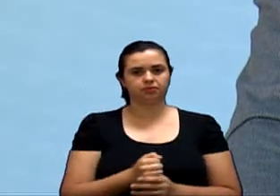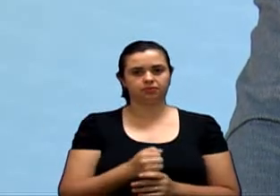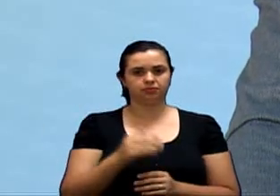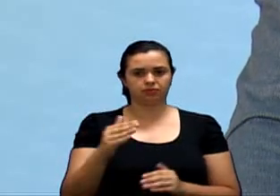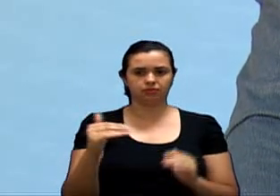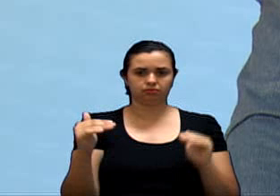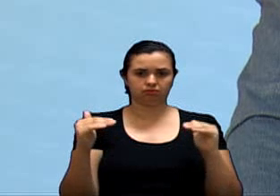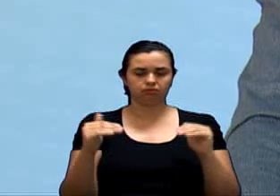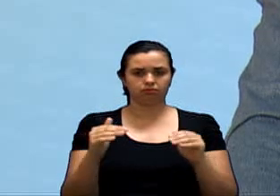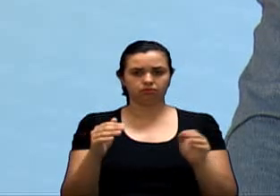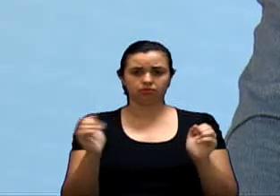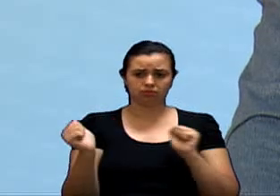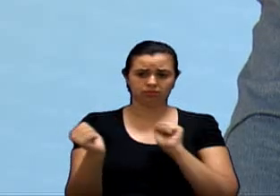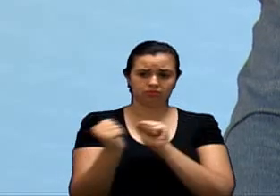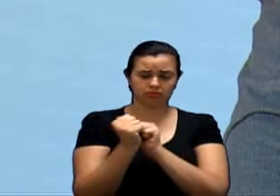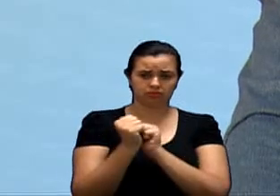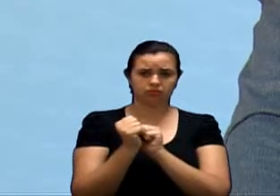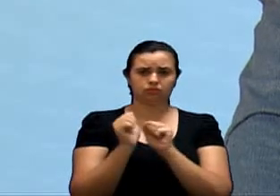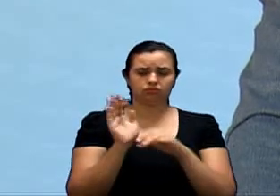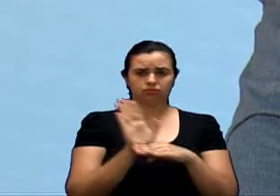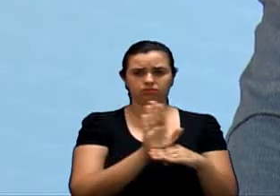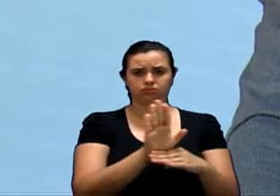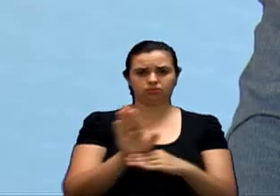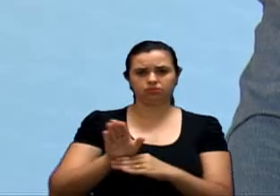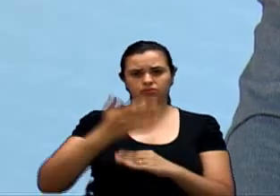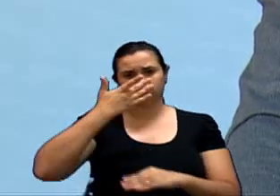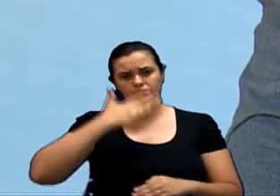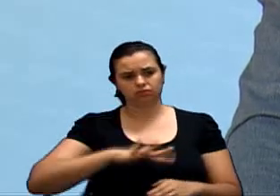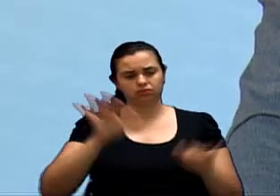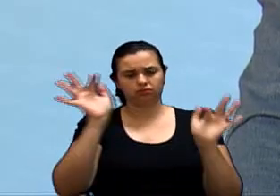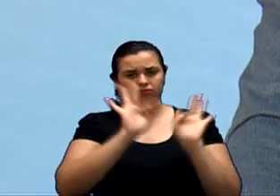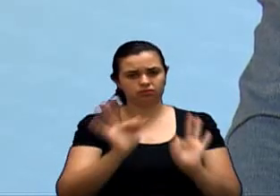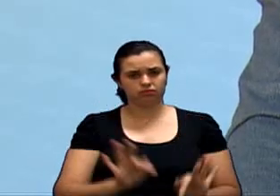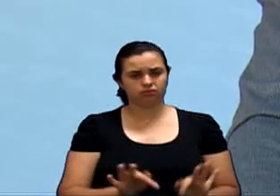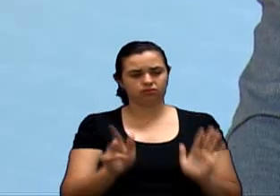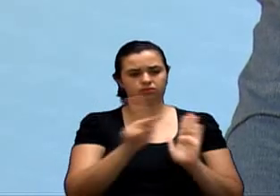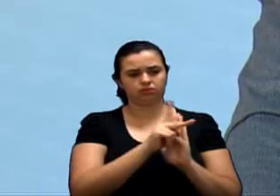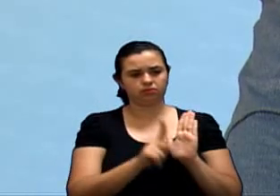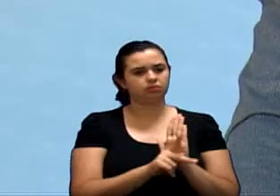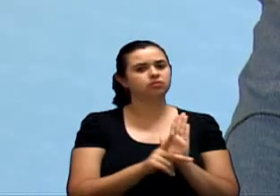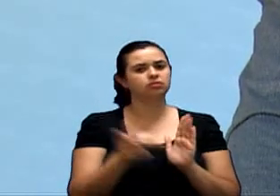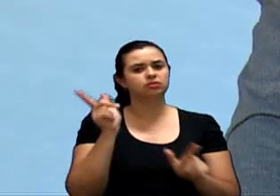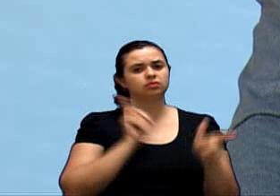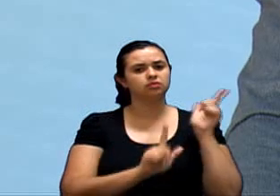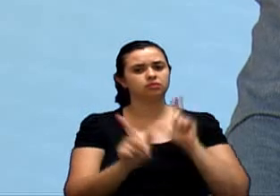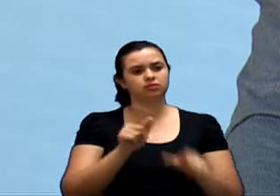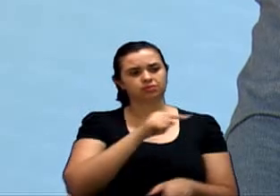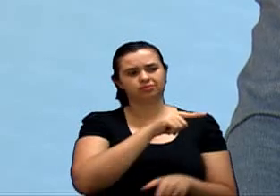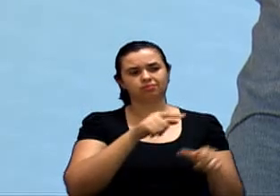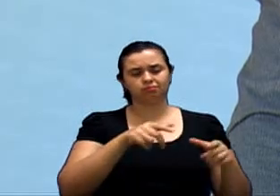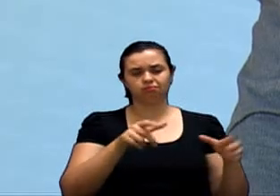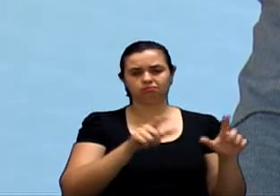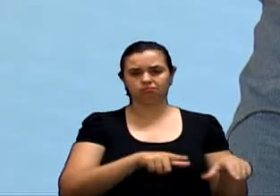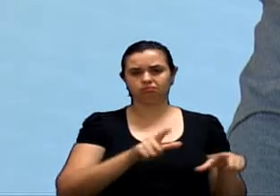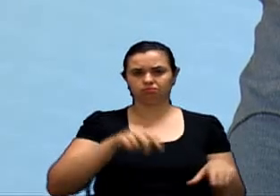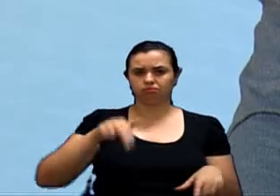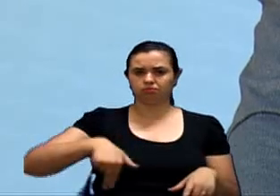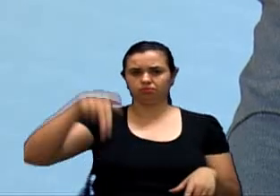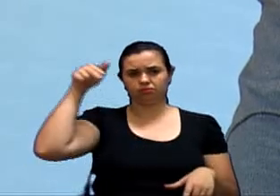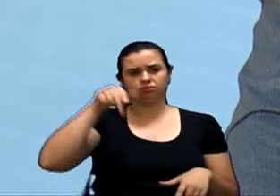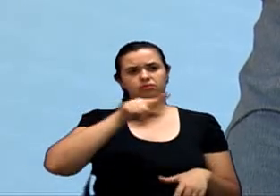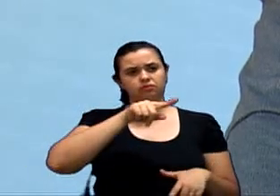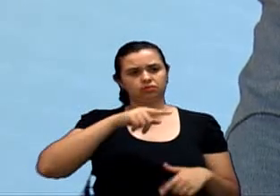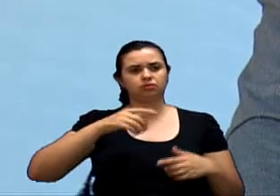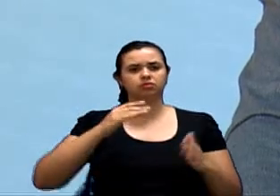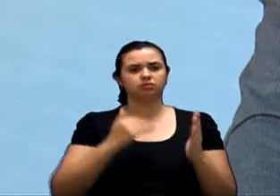Vamos trabalhar para a Criança Feliz executar um projeto e, se Deus quiser, na região da Zona Norte, que é a região mais carente de Sorocaba, que é a região que mais